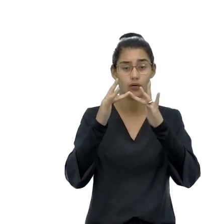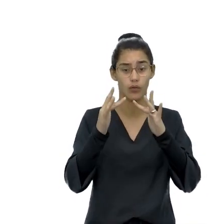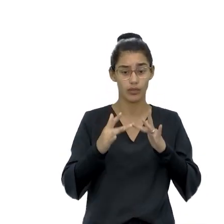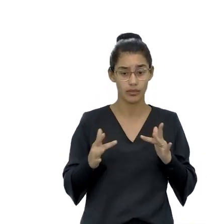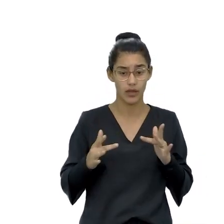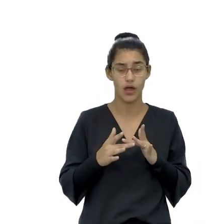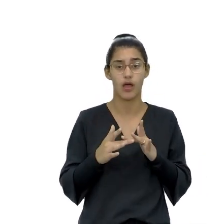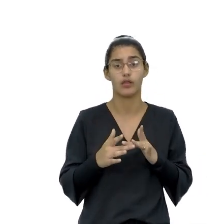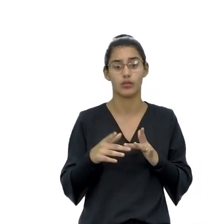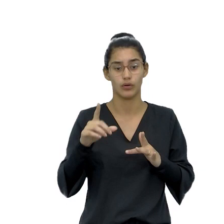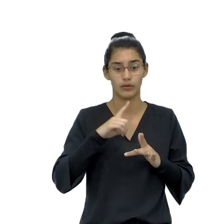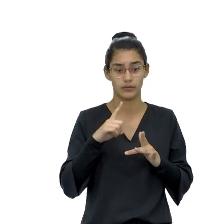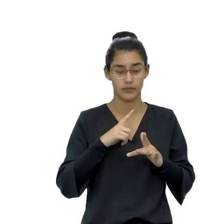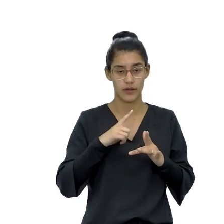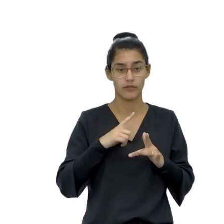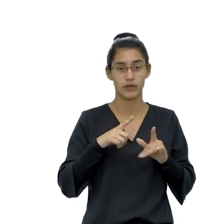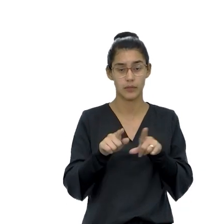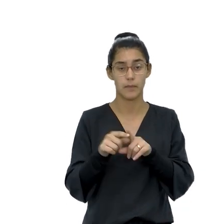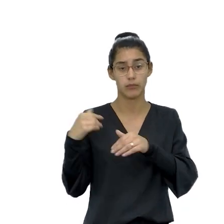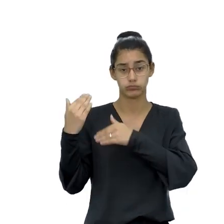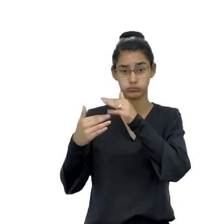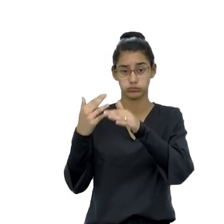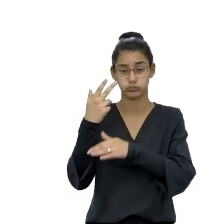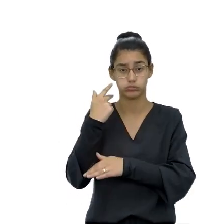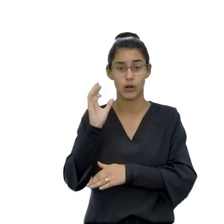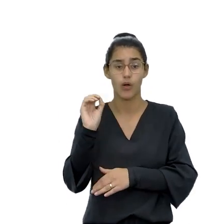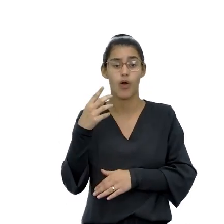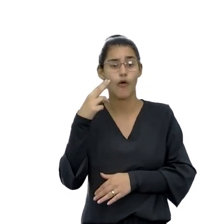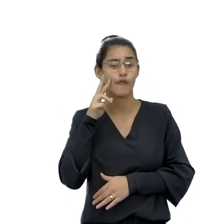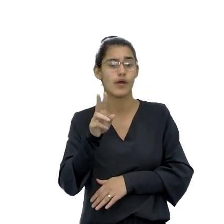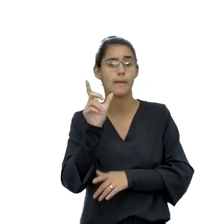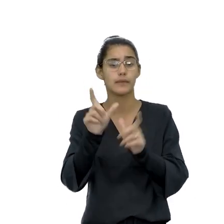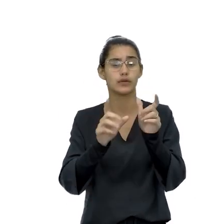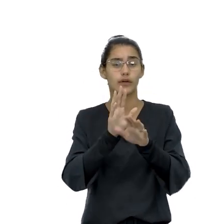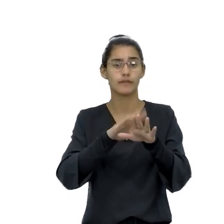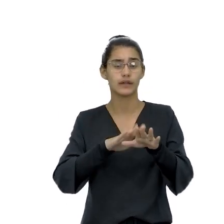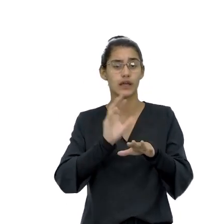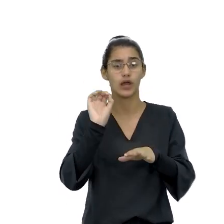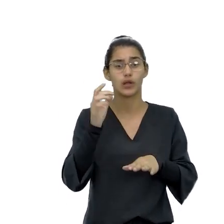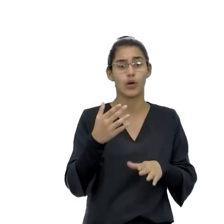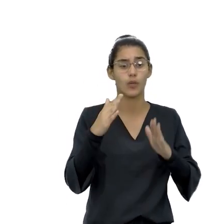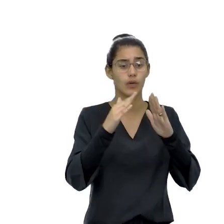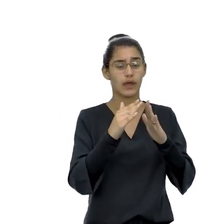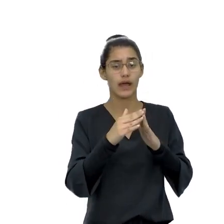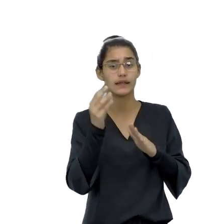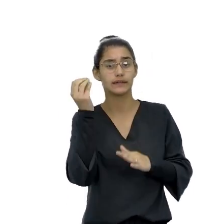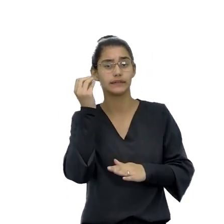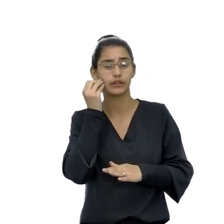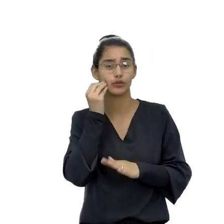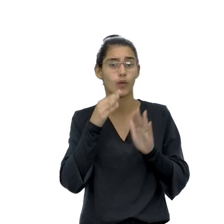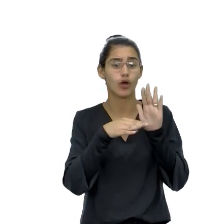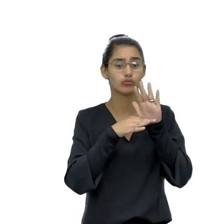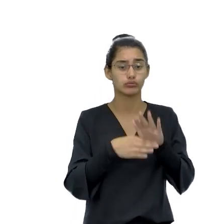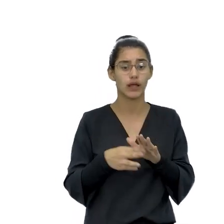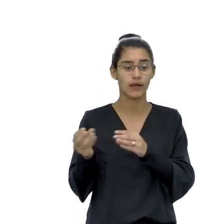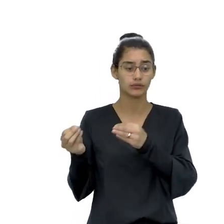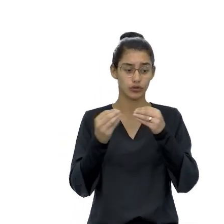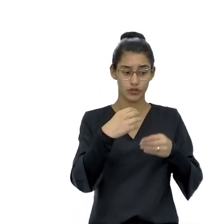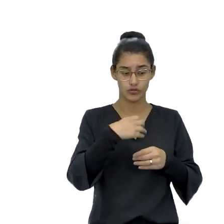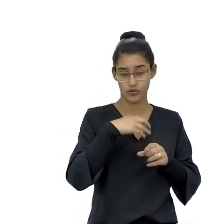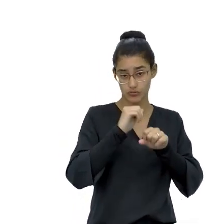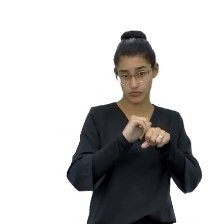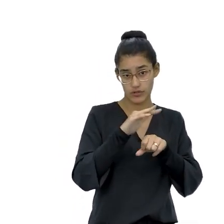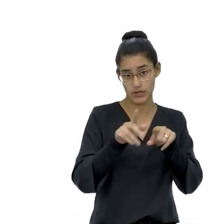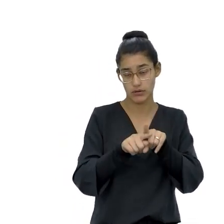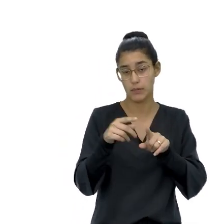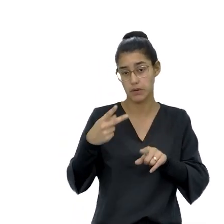com o sistema do algoritmo tradicional. Ou ele viu alguém fazendo, ou alguém em casa tentou auxiliá-lo e trouxe essa